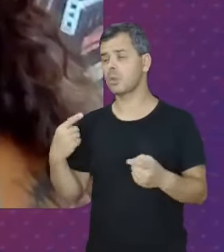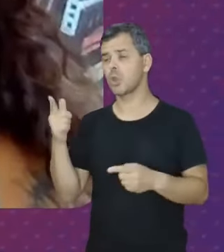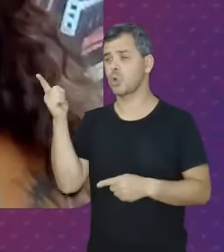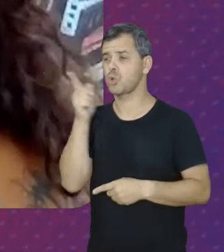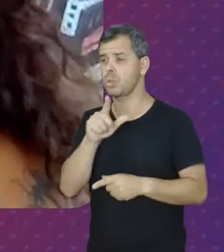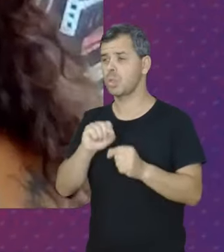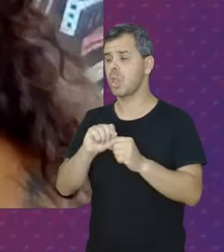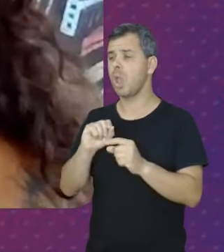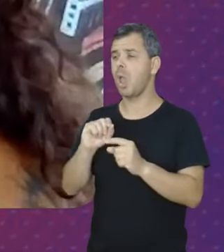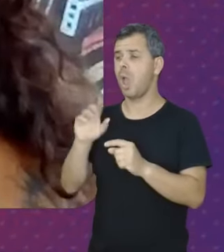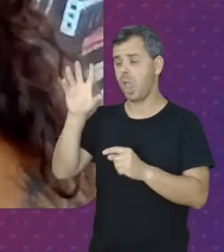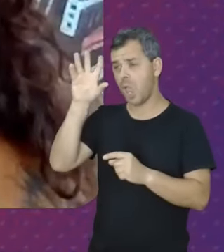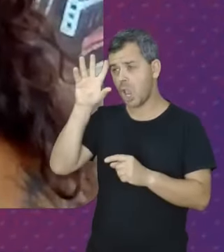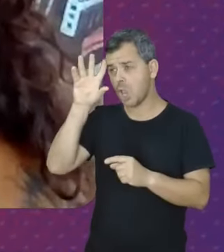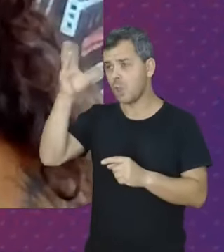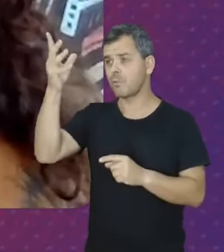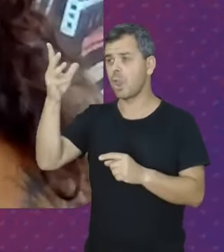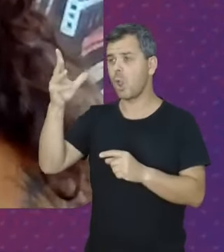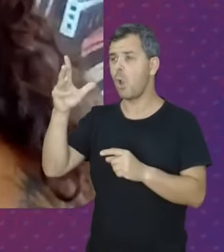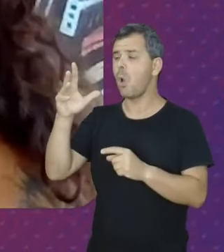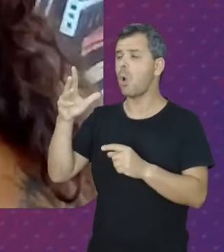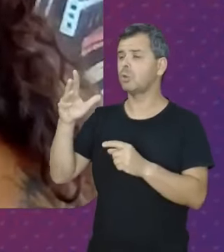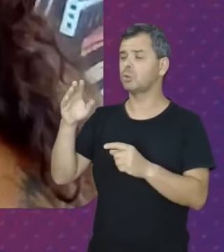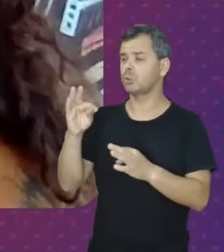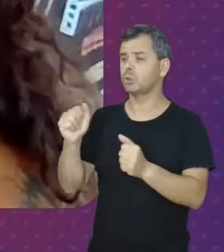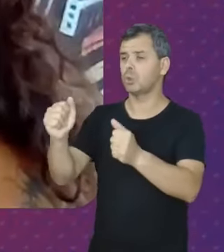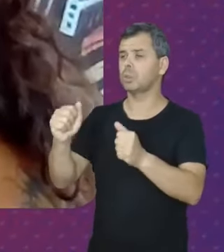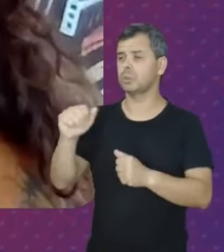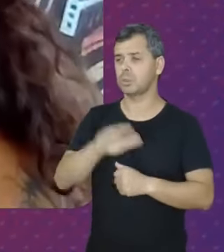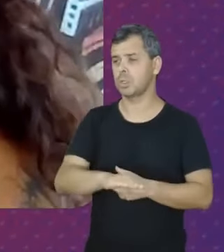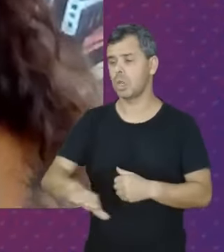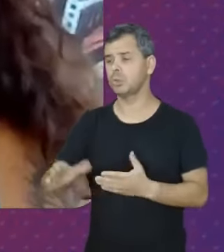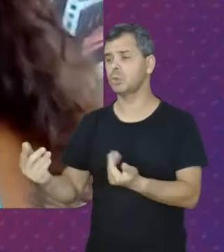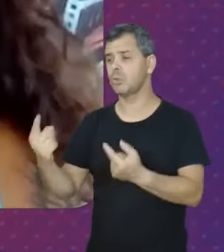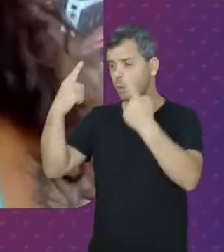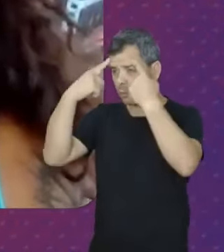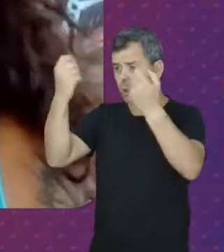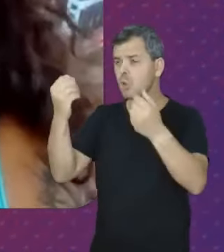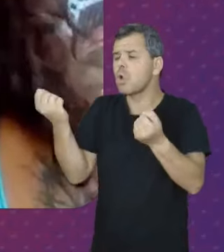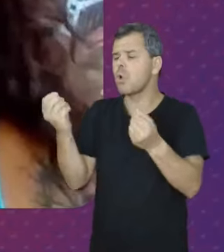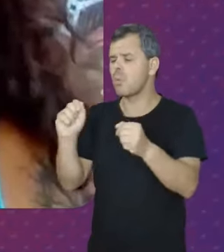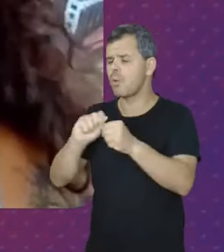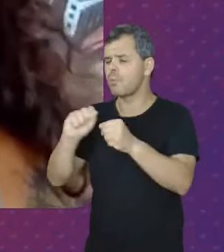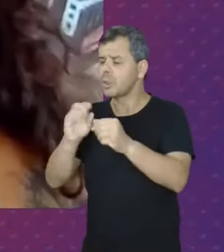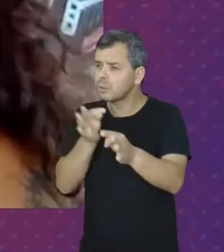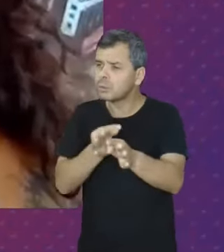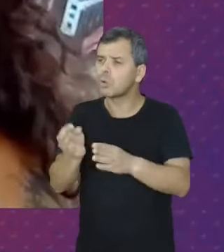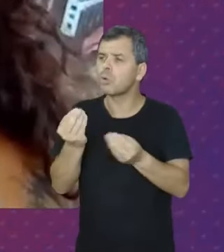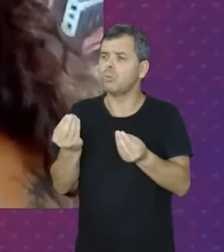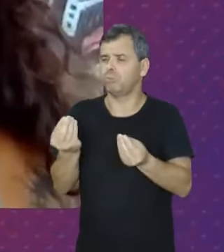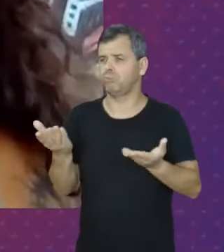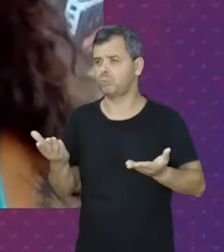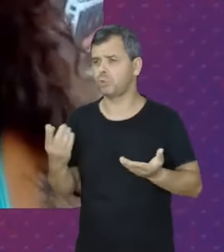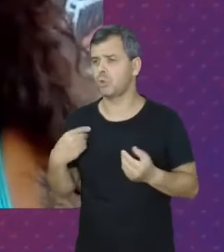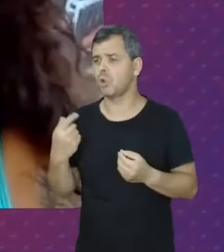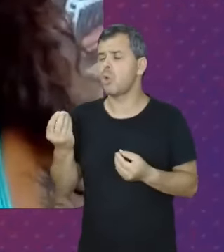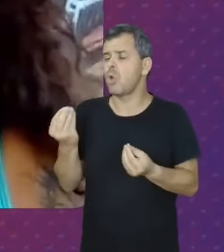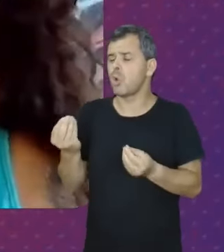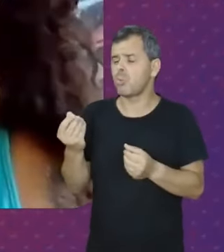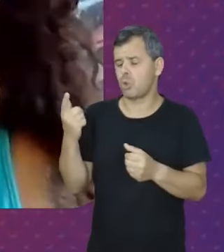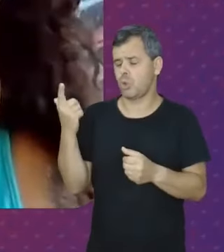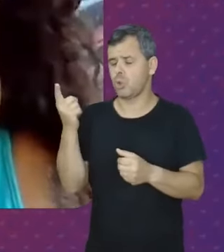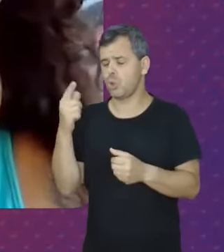conseguia atingir todas as crianças que eram vítimas de violência. Então, como que a gente faz, enquanto conselheiro tutelar? Como que a gente pode